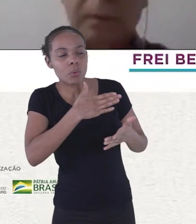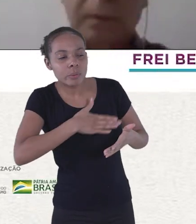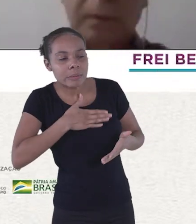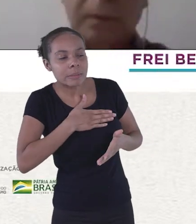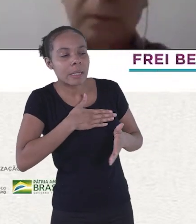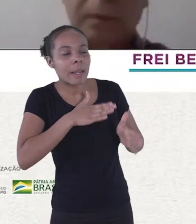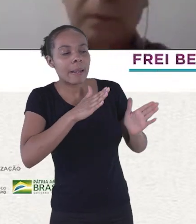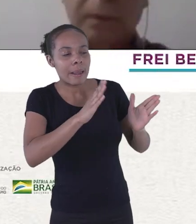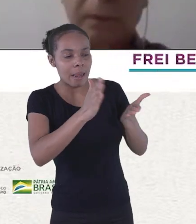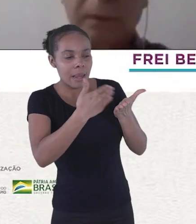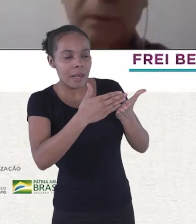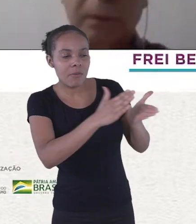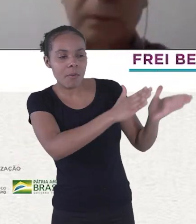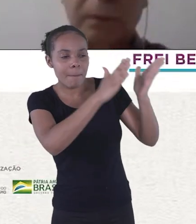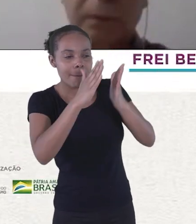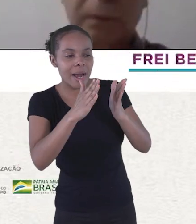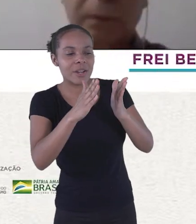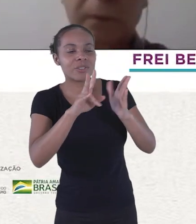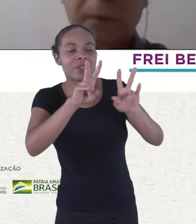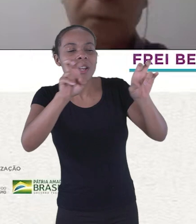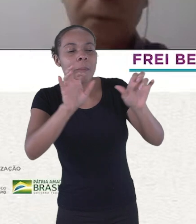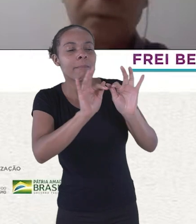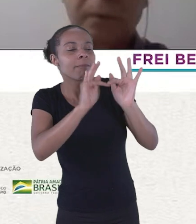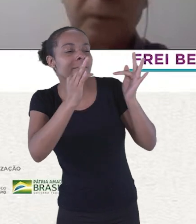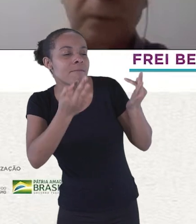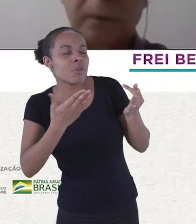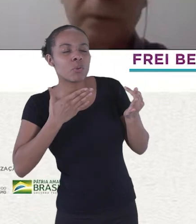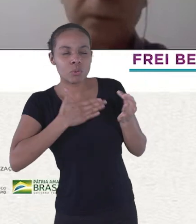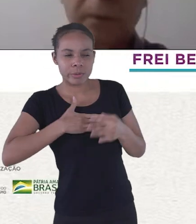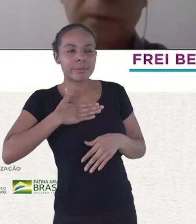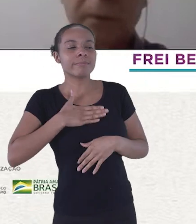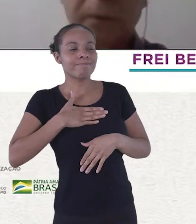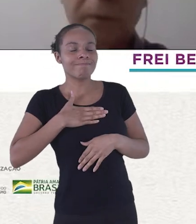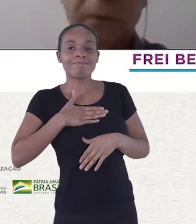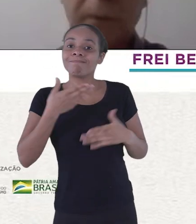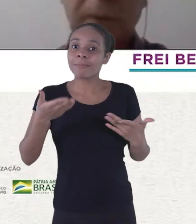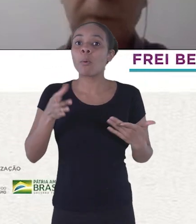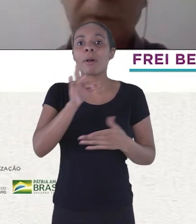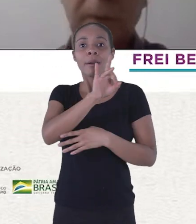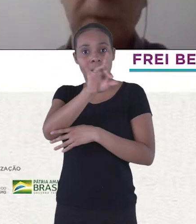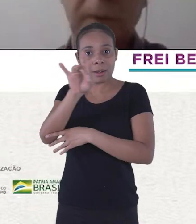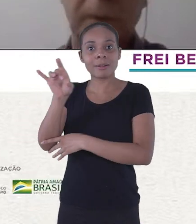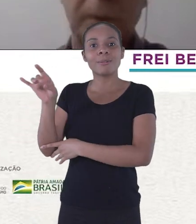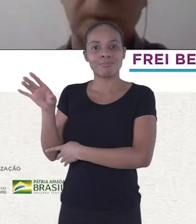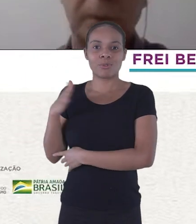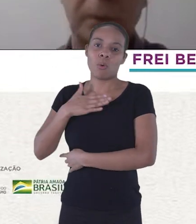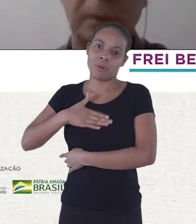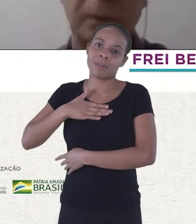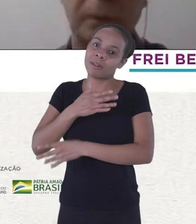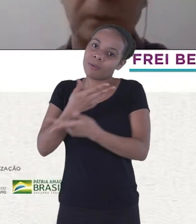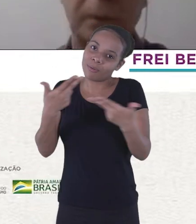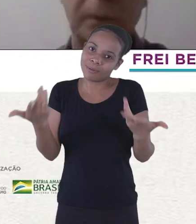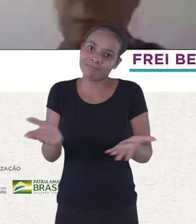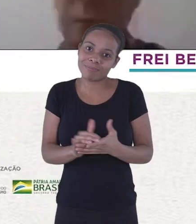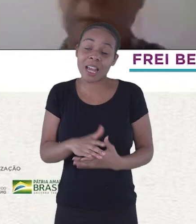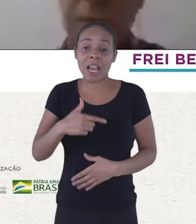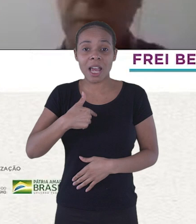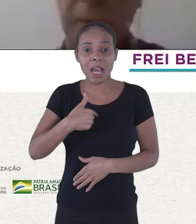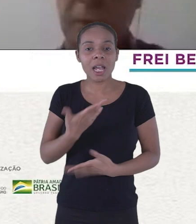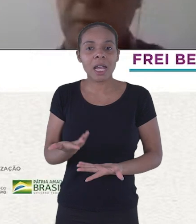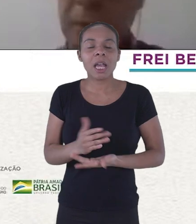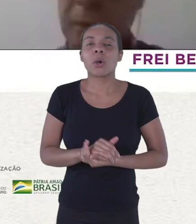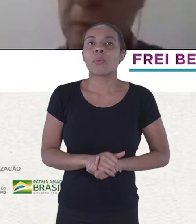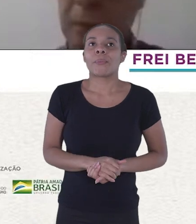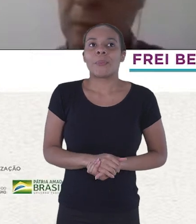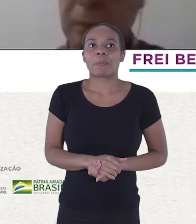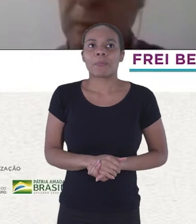avós. Talvez porque eu passei para um gênero memorialístico de confissões, uma forma